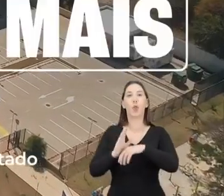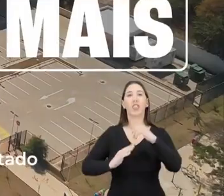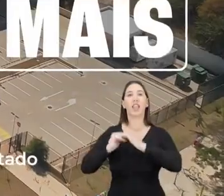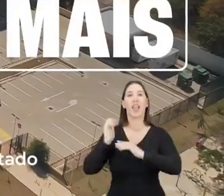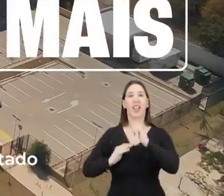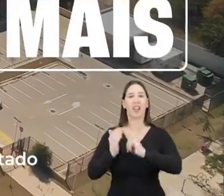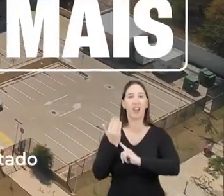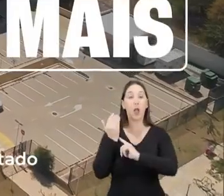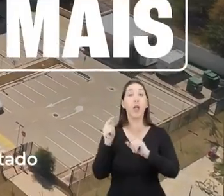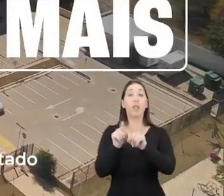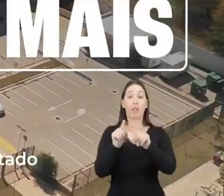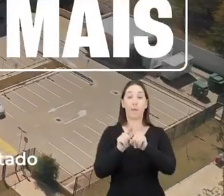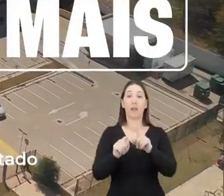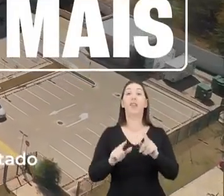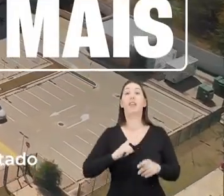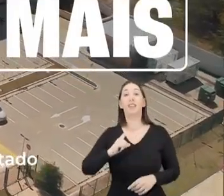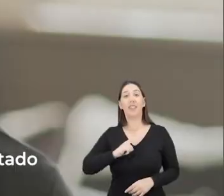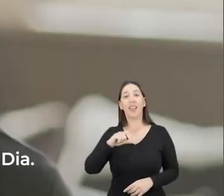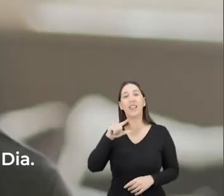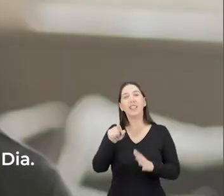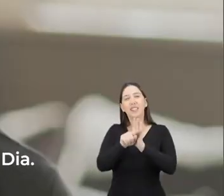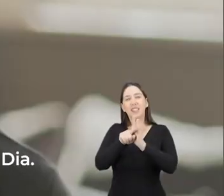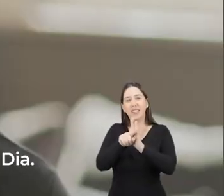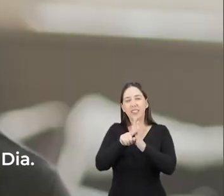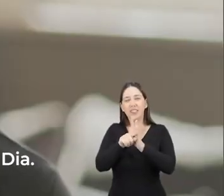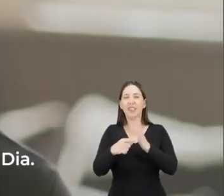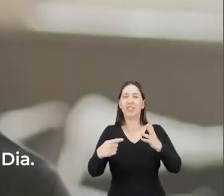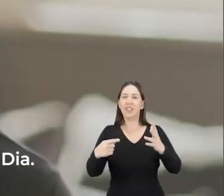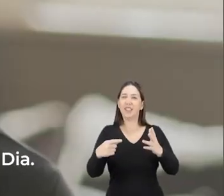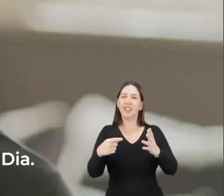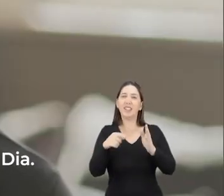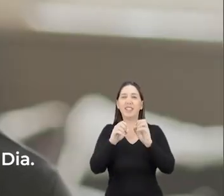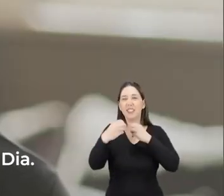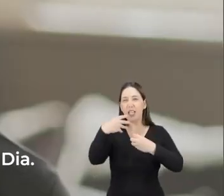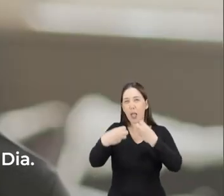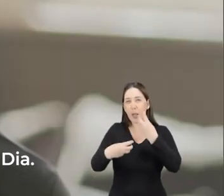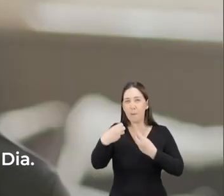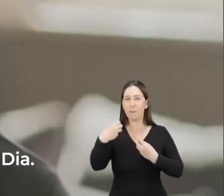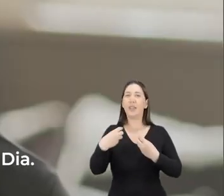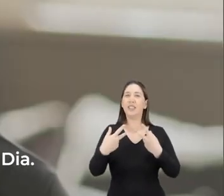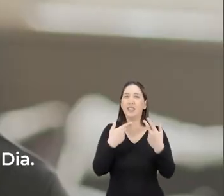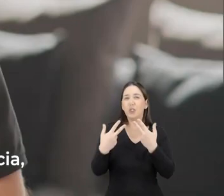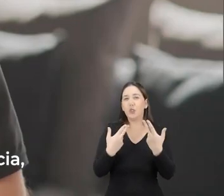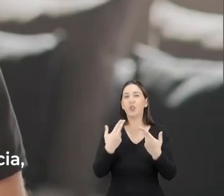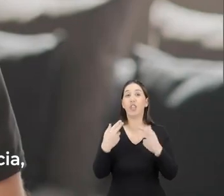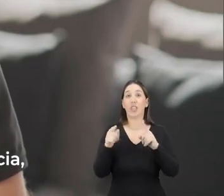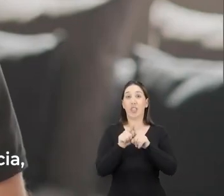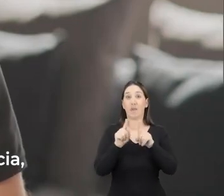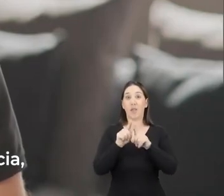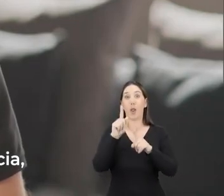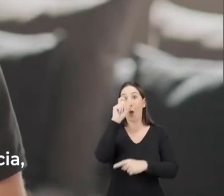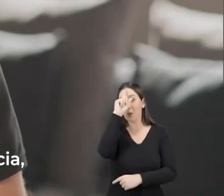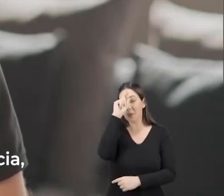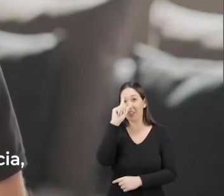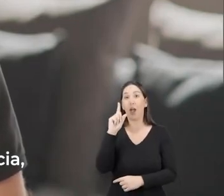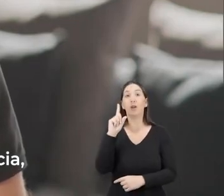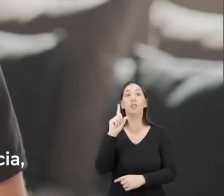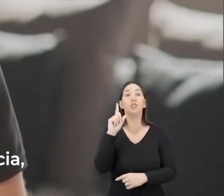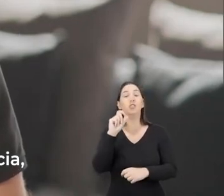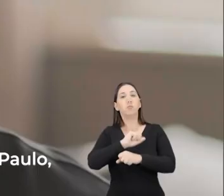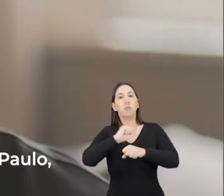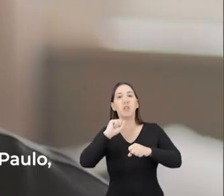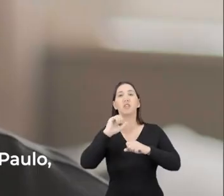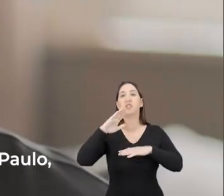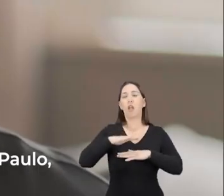Vem o AME Mais, para que todos os AMEs do Estado possam fazer cirurgias e se tornarem um hospital dia. E junto com tudo isso, vem a minha